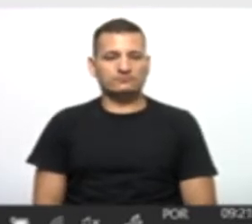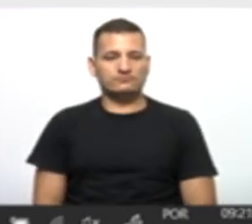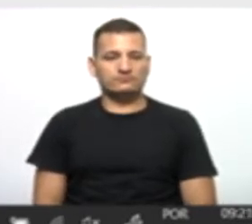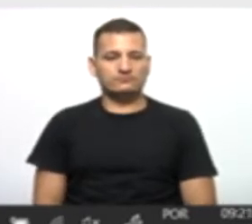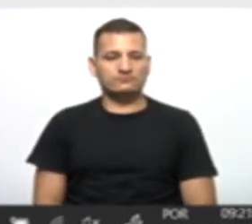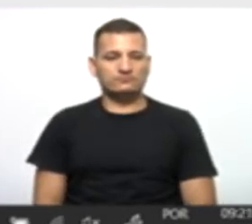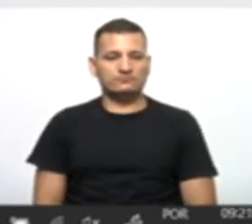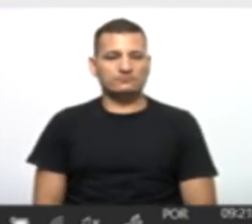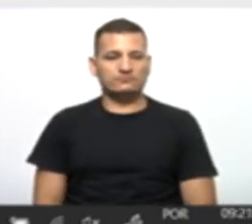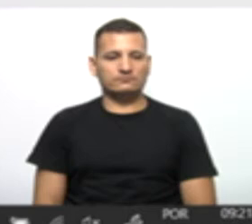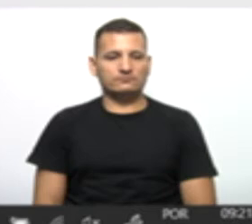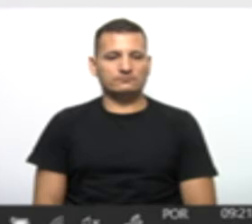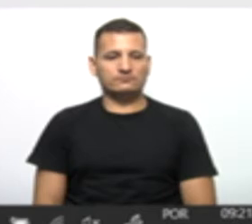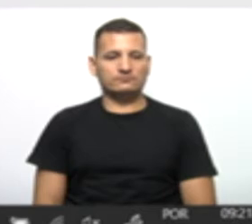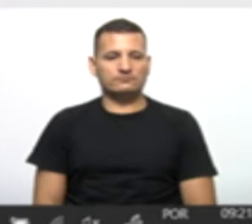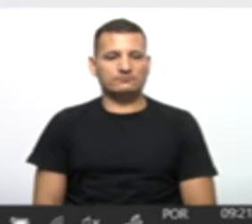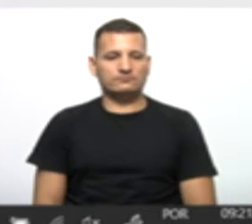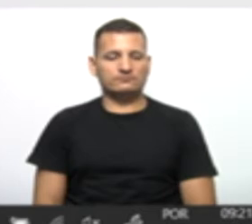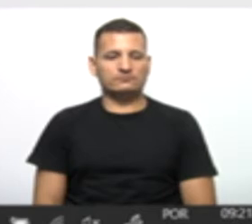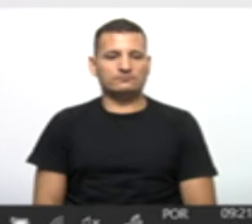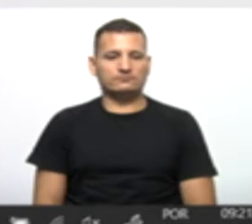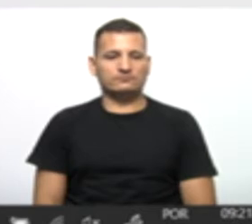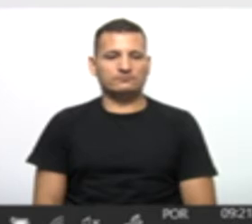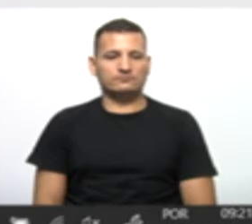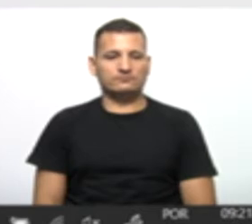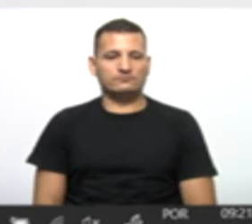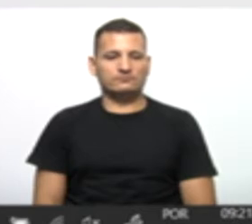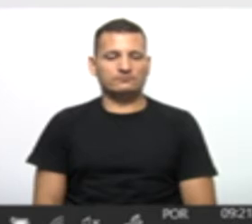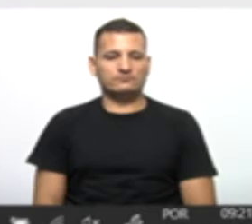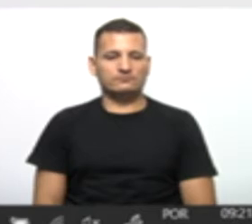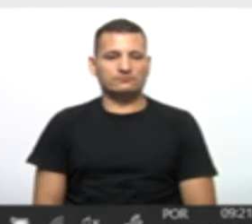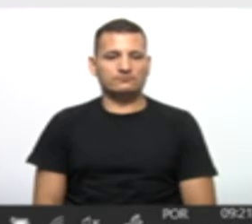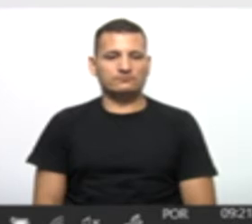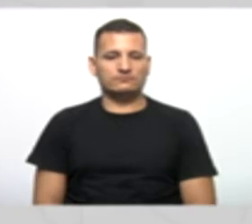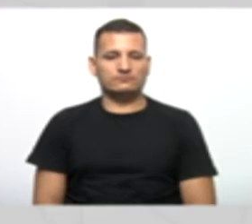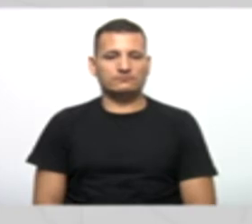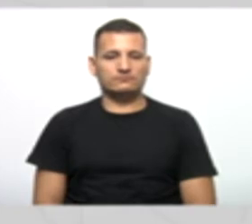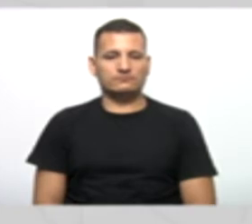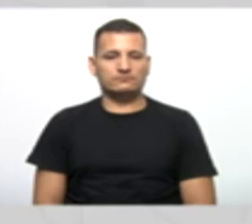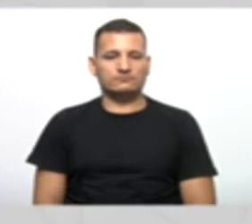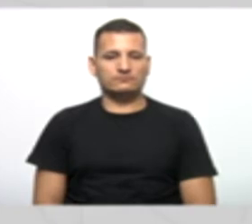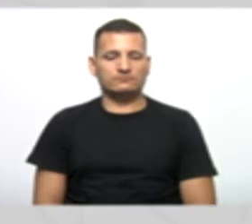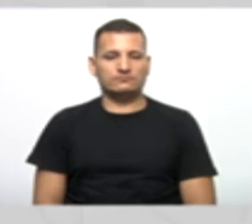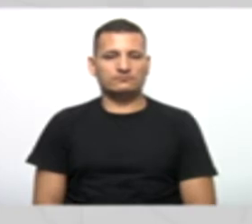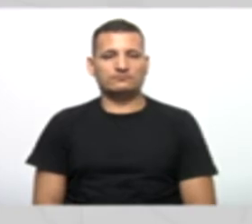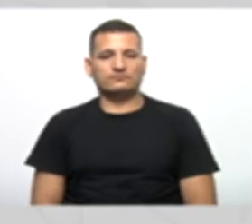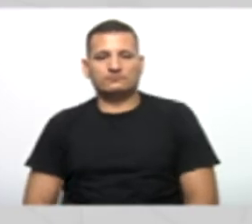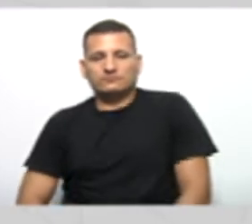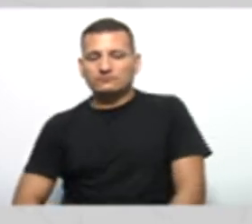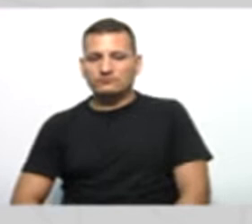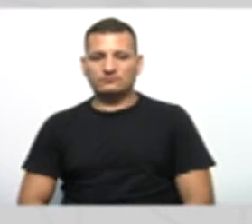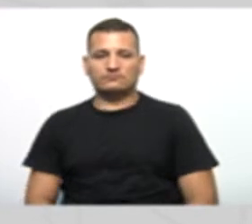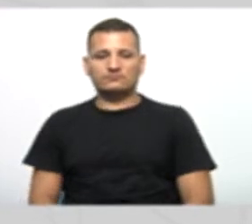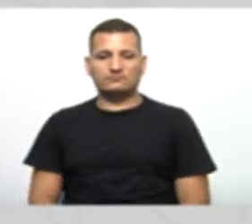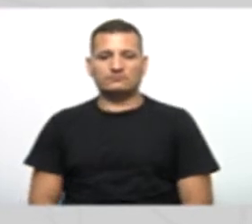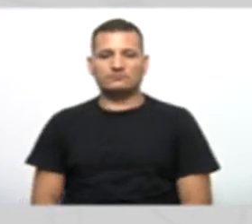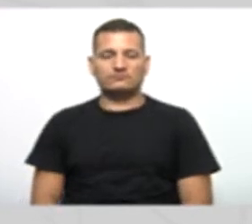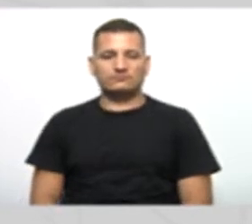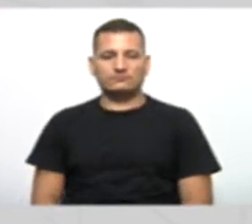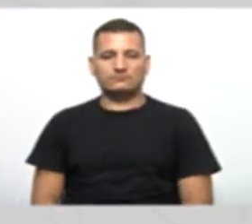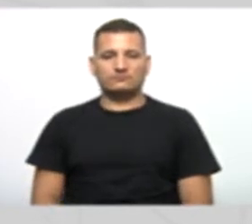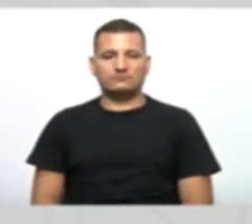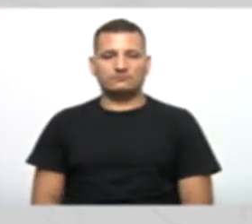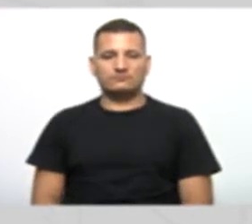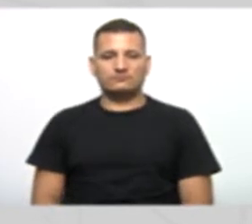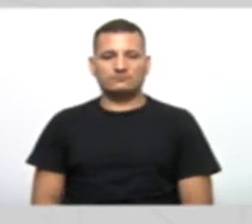esse CPF aqui da Ana Sá. Ok? Então aqui estão relacionadas essas duas tabelas dessa forma aí.